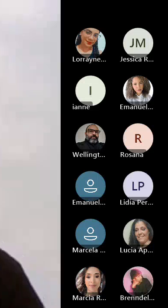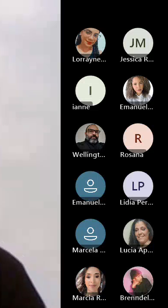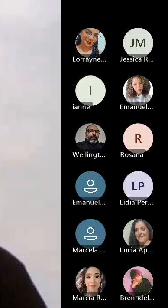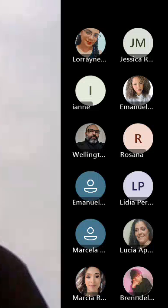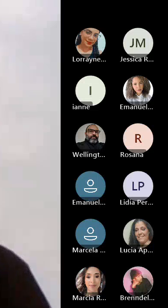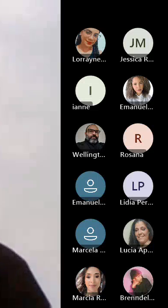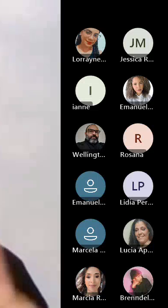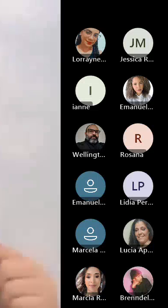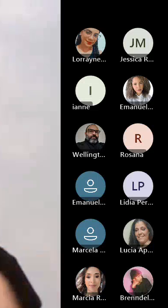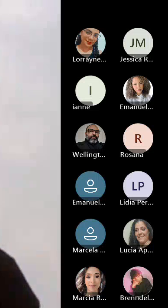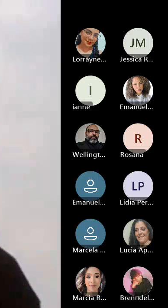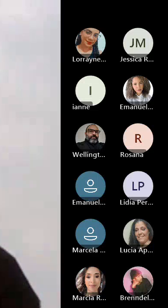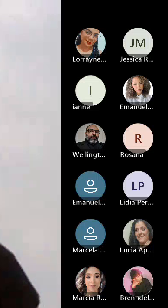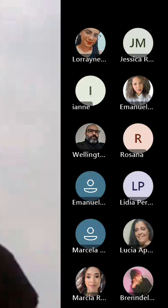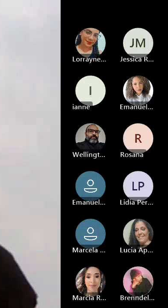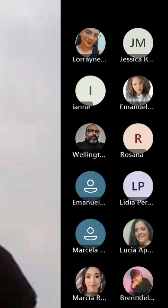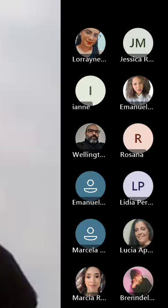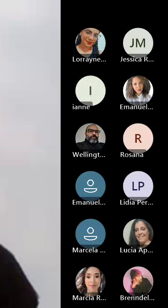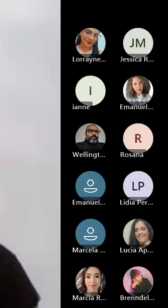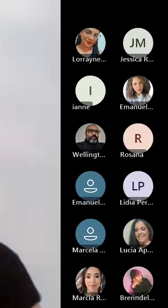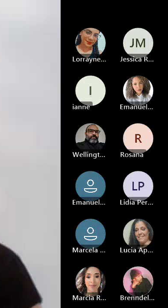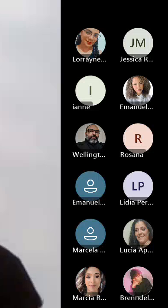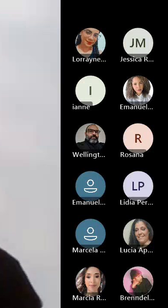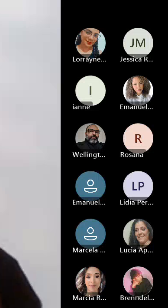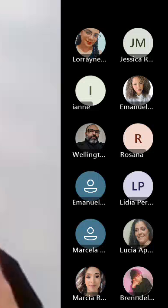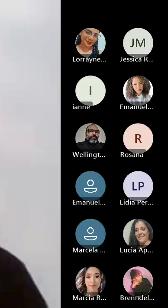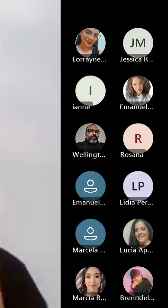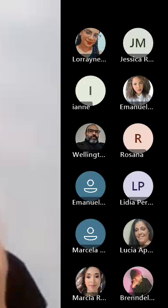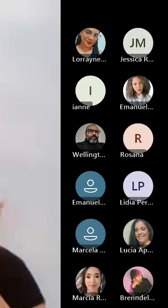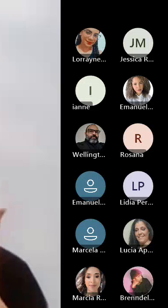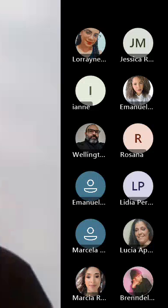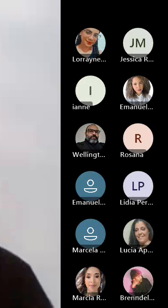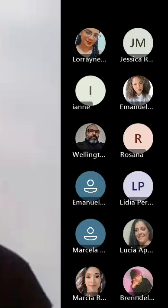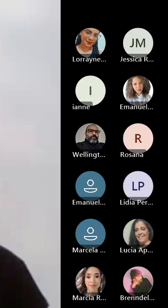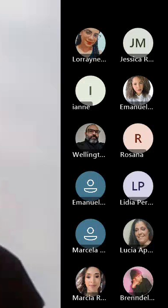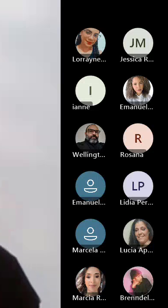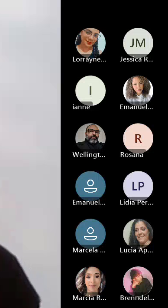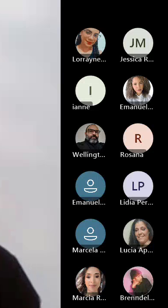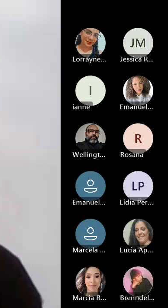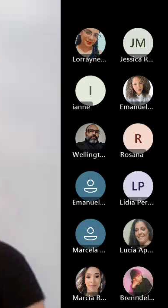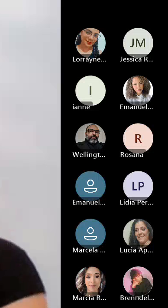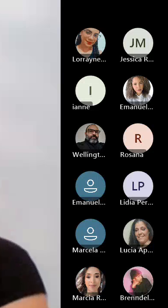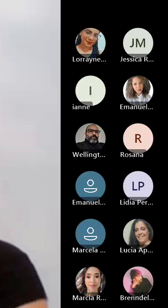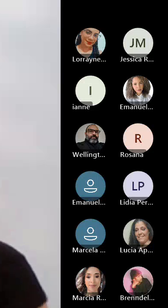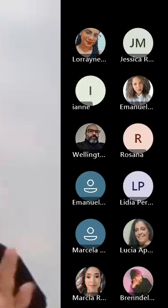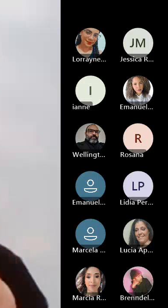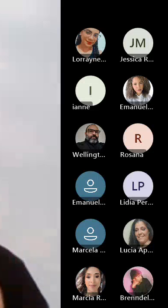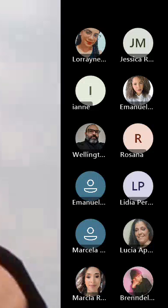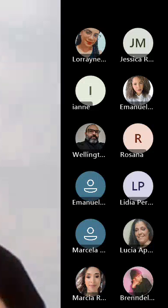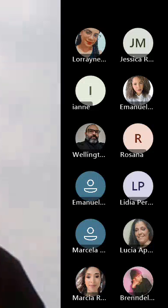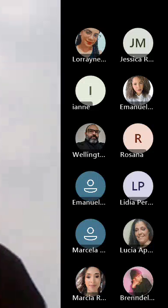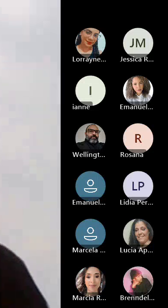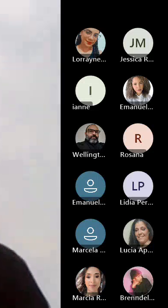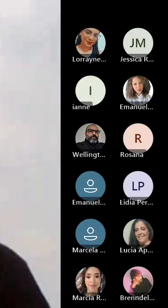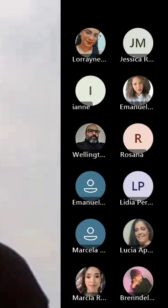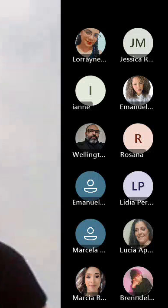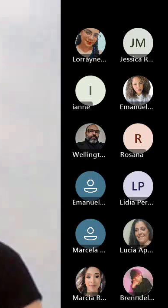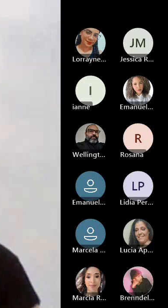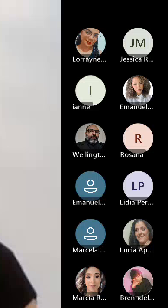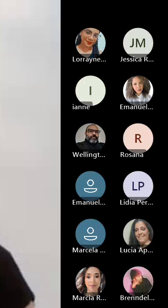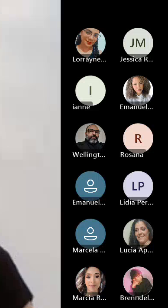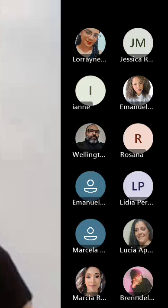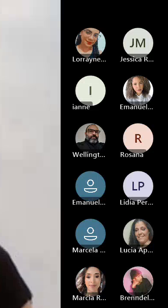relacionadas às partes do ouvido, como que funciona essa captação de sons. E na prova do dia 28